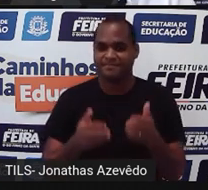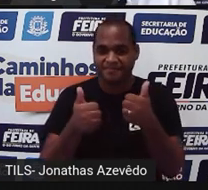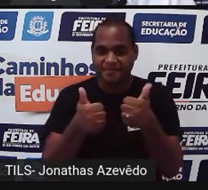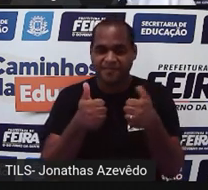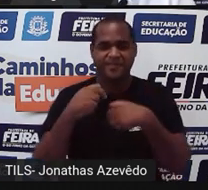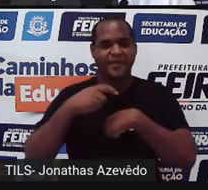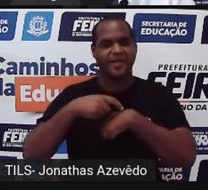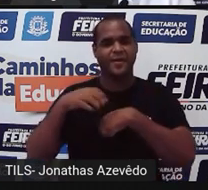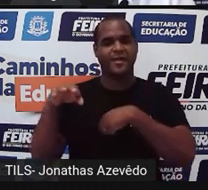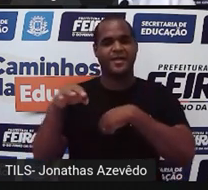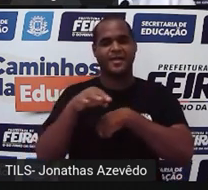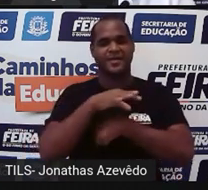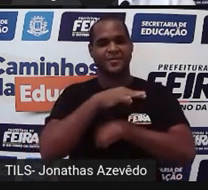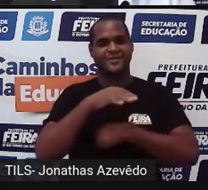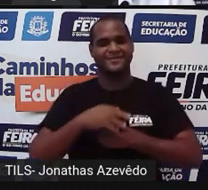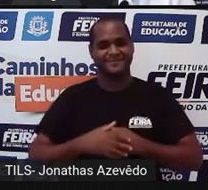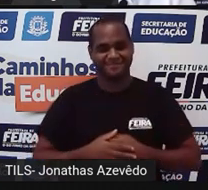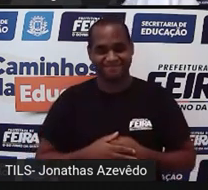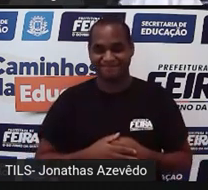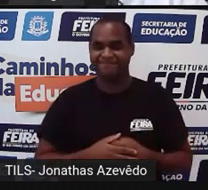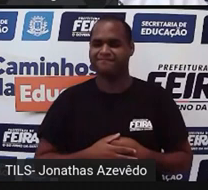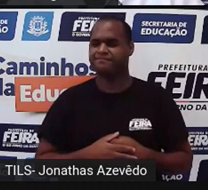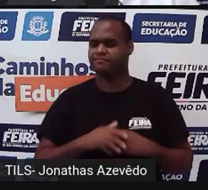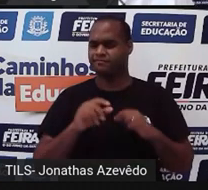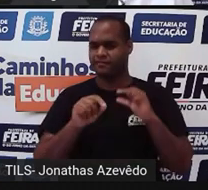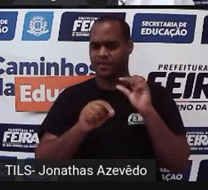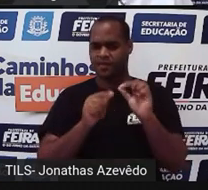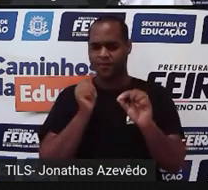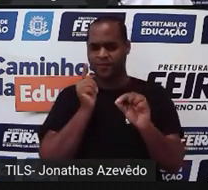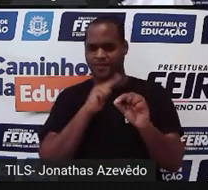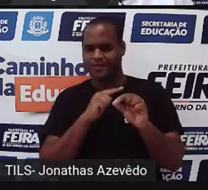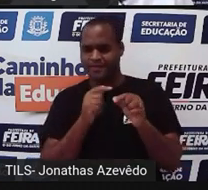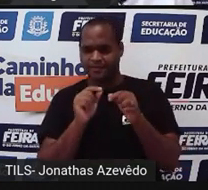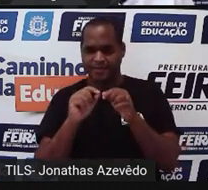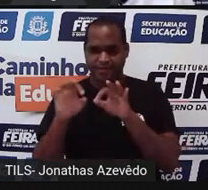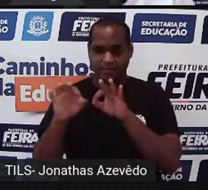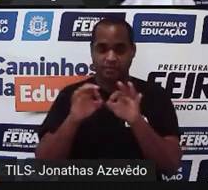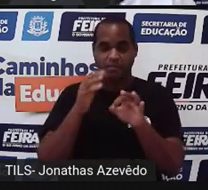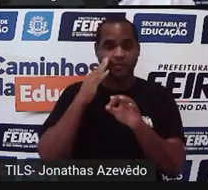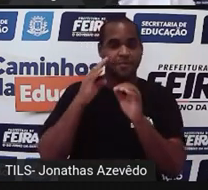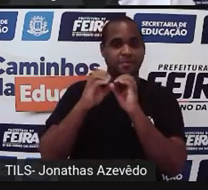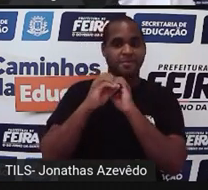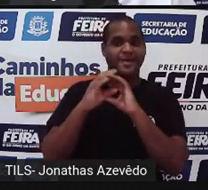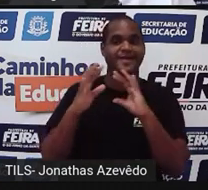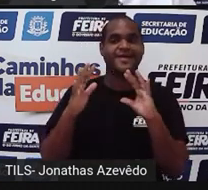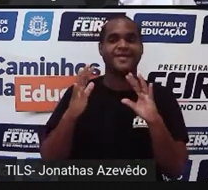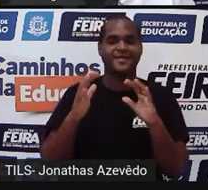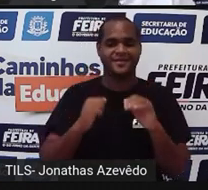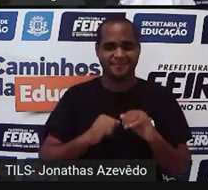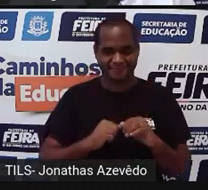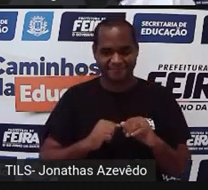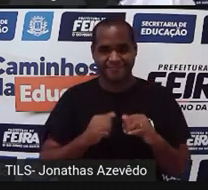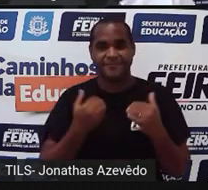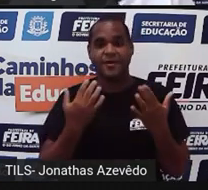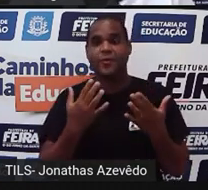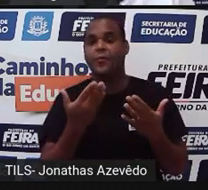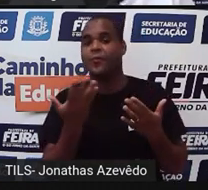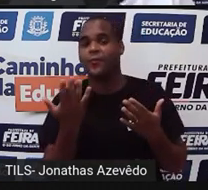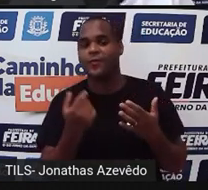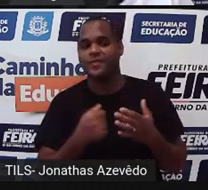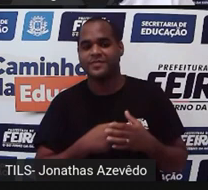Prontinho, é isso aí. Acabou o tempo. Conseguiu fazer? Conseguiu descobrir? E aí, qual é?